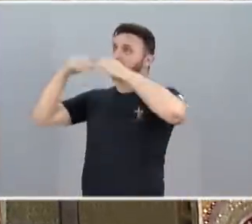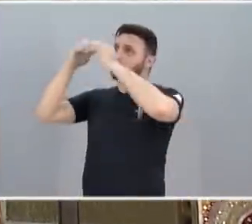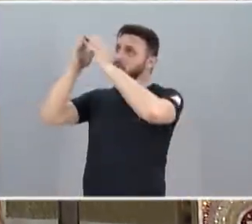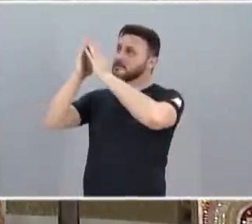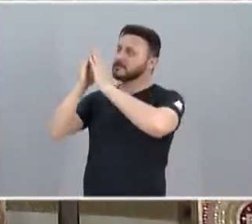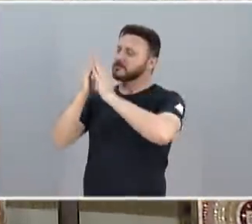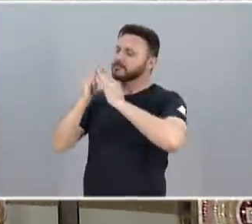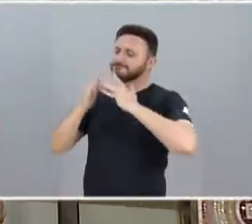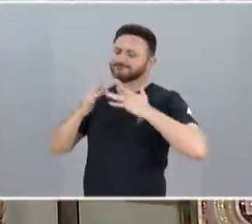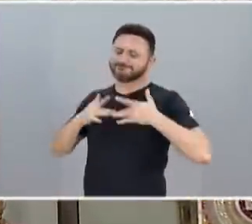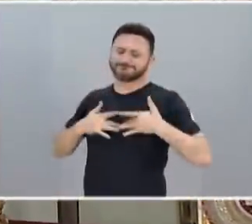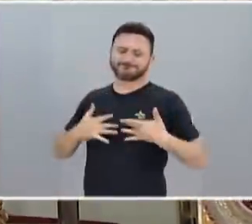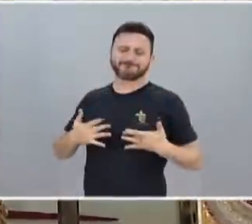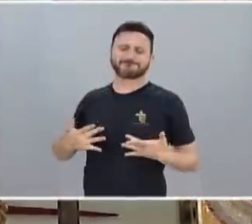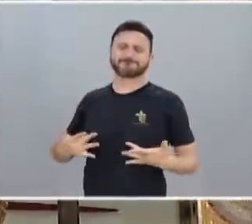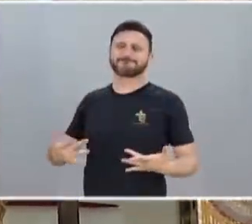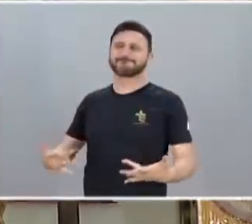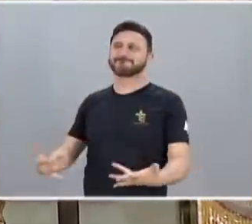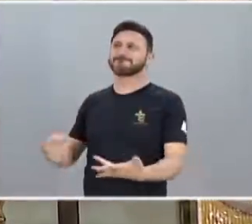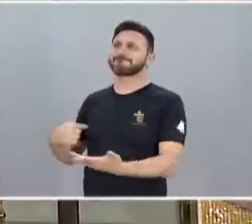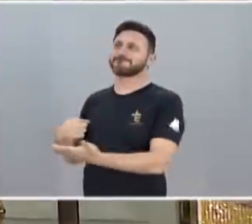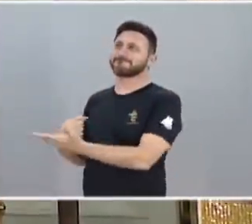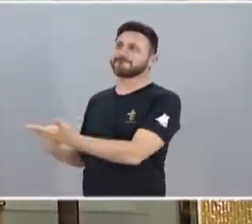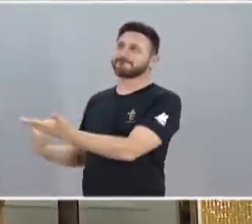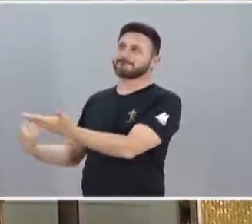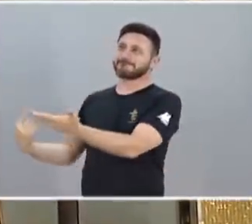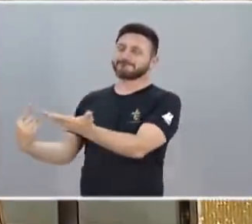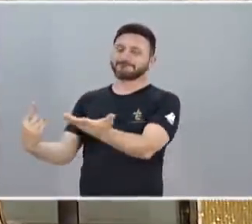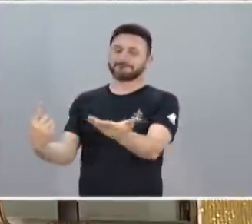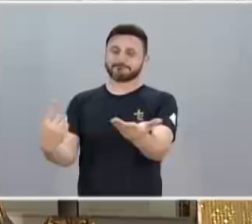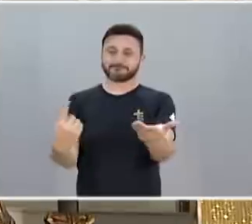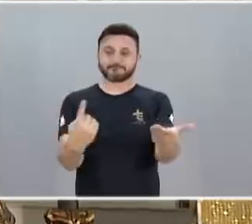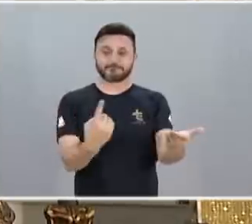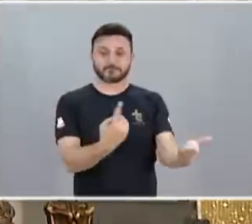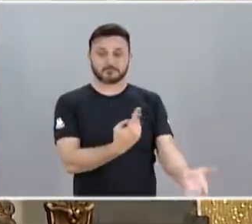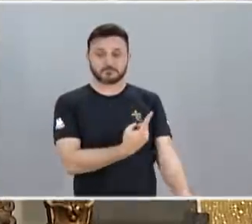Senhor, tem de piedade de